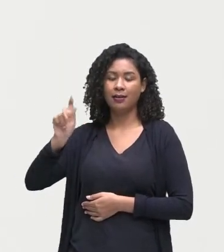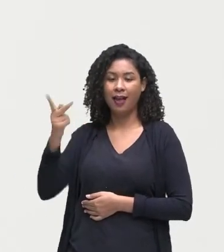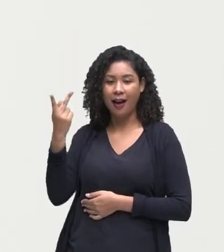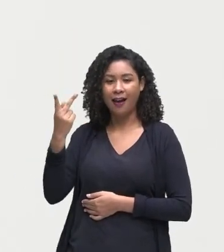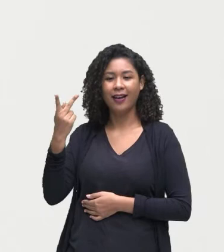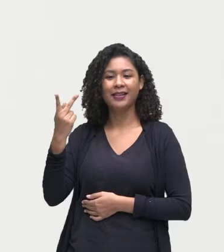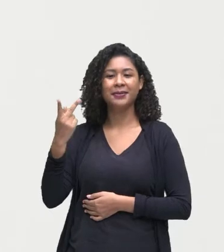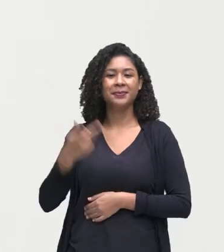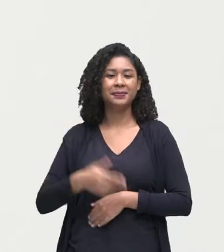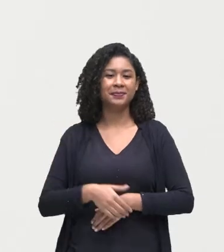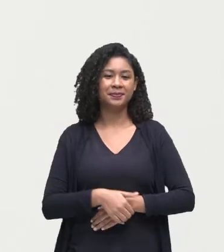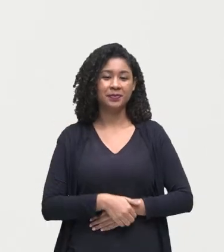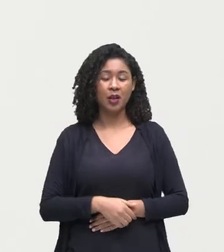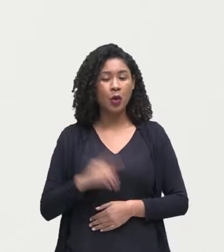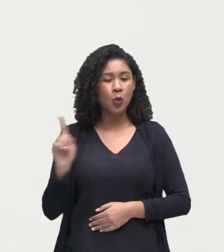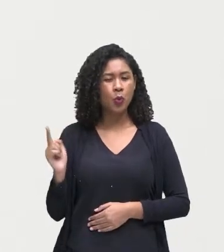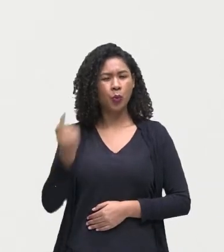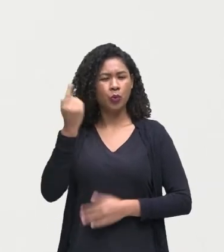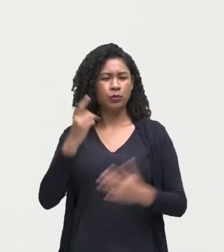né?